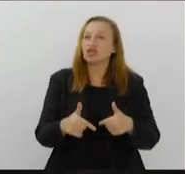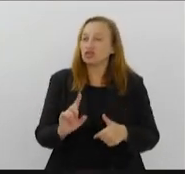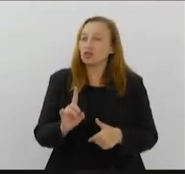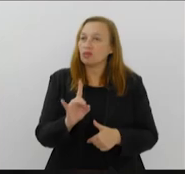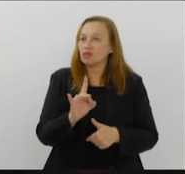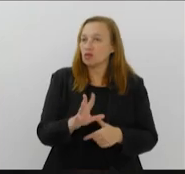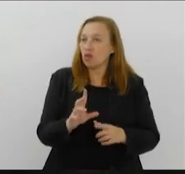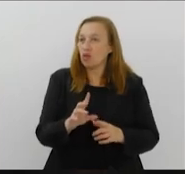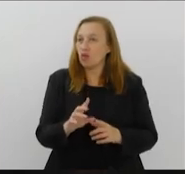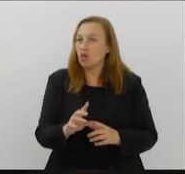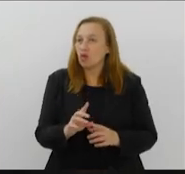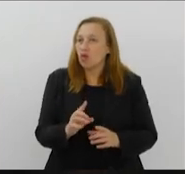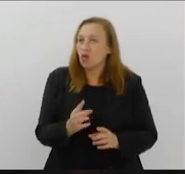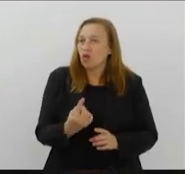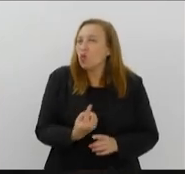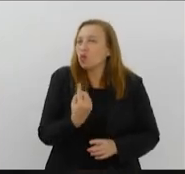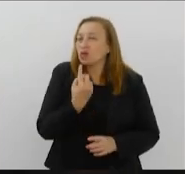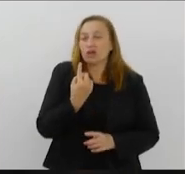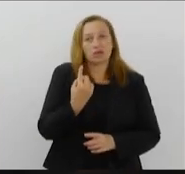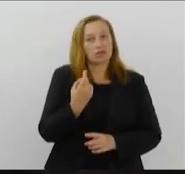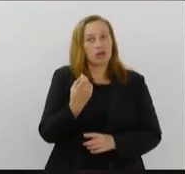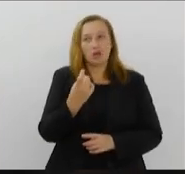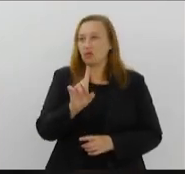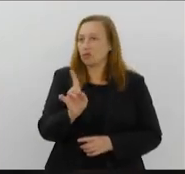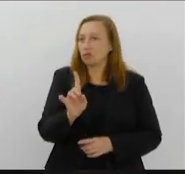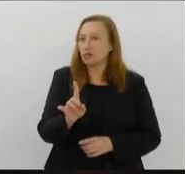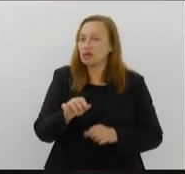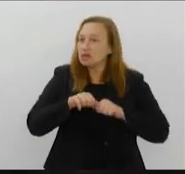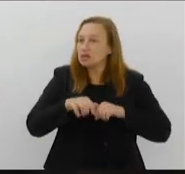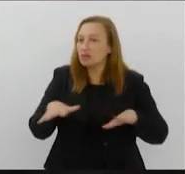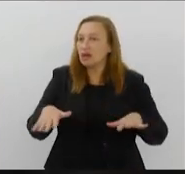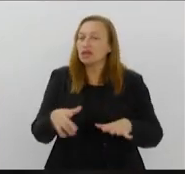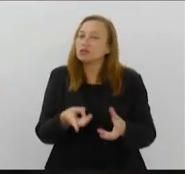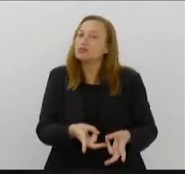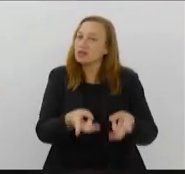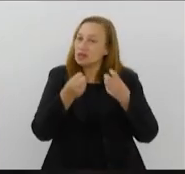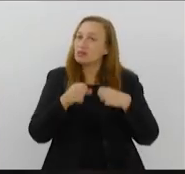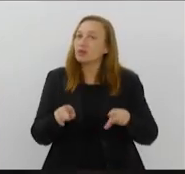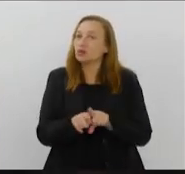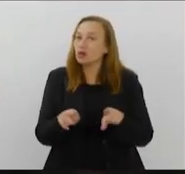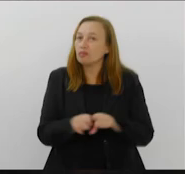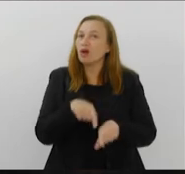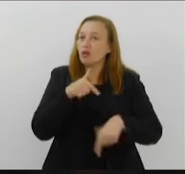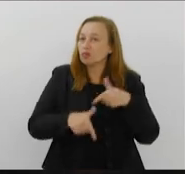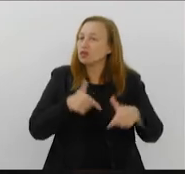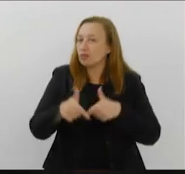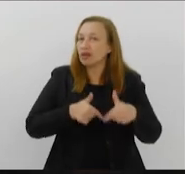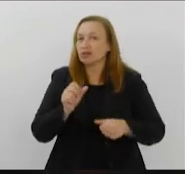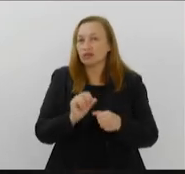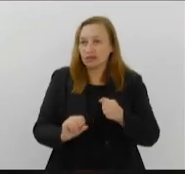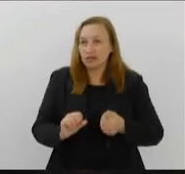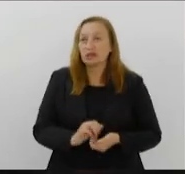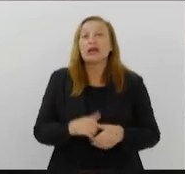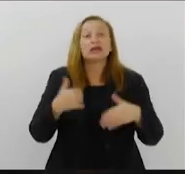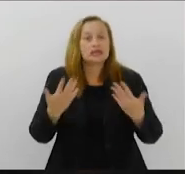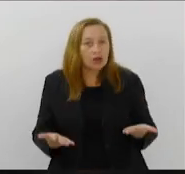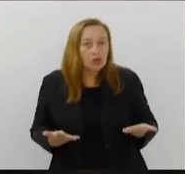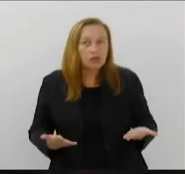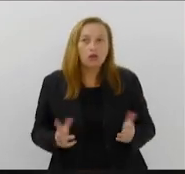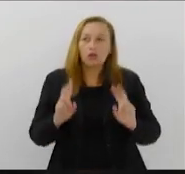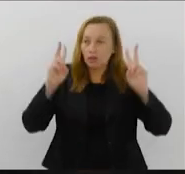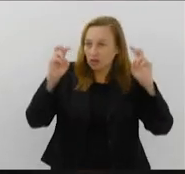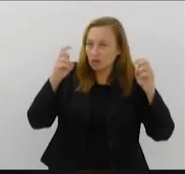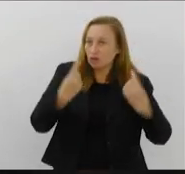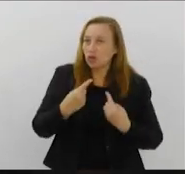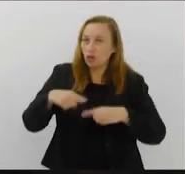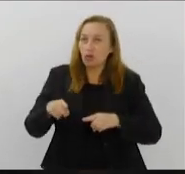forma isolada, mas de forma sistêmica. Então, a gente percebeu isso e é o trabalho que a gente está fazendo. Então, para a questão do